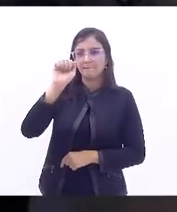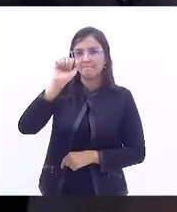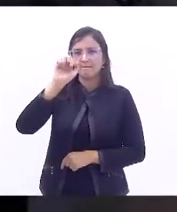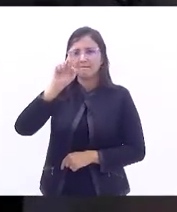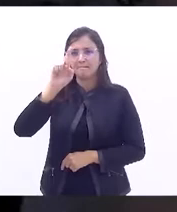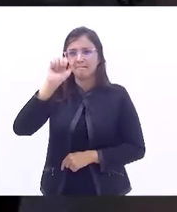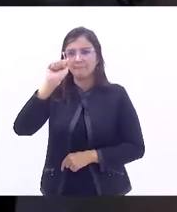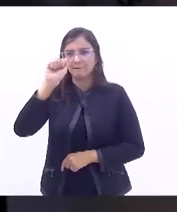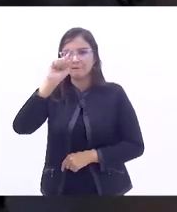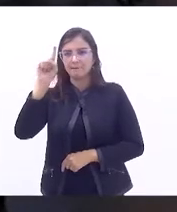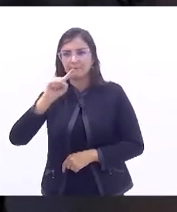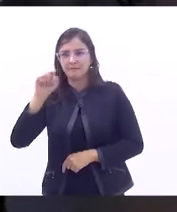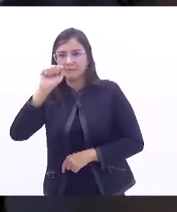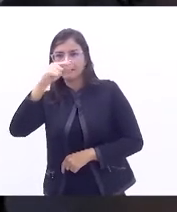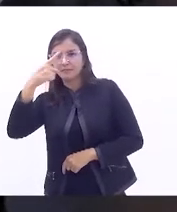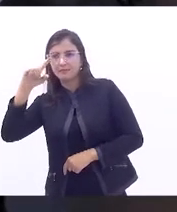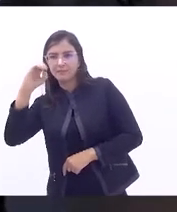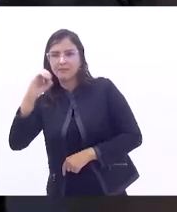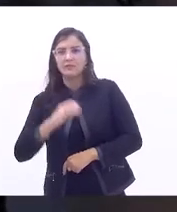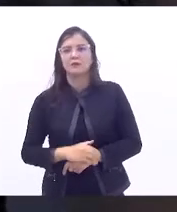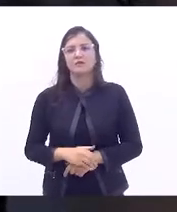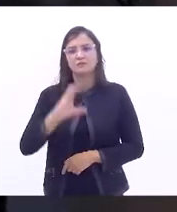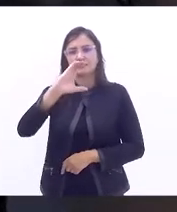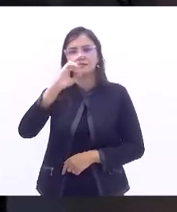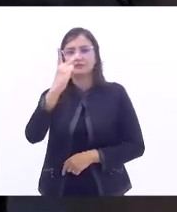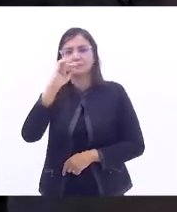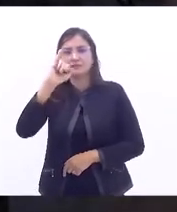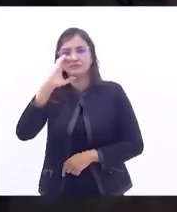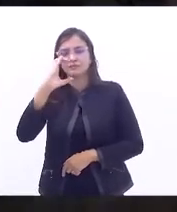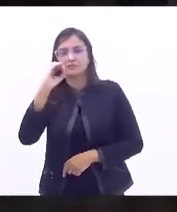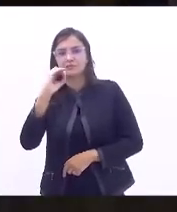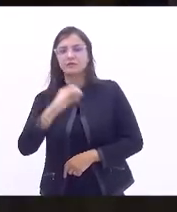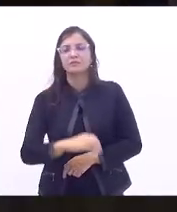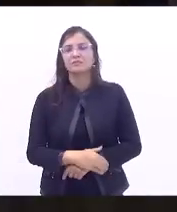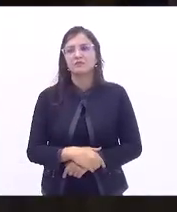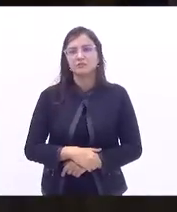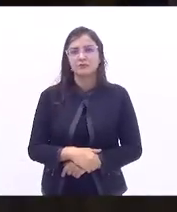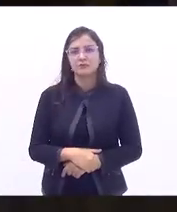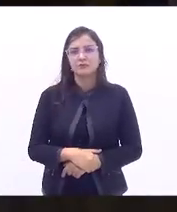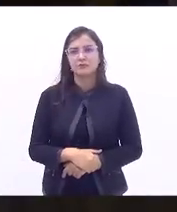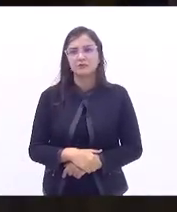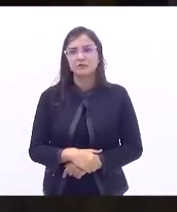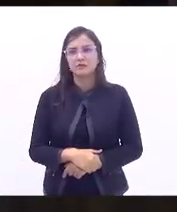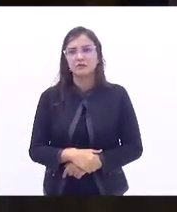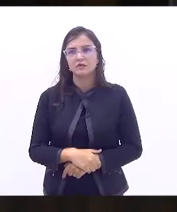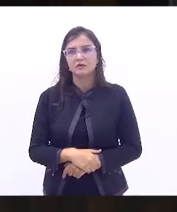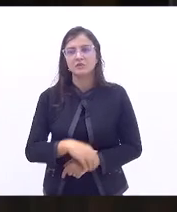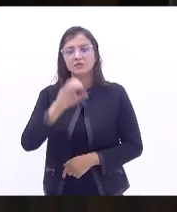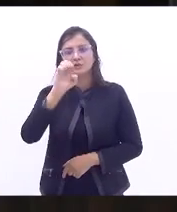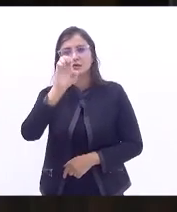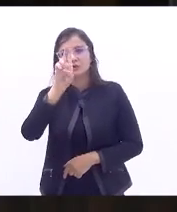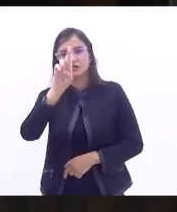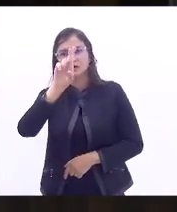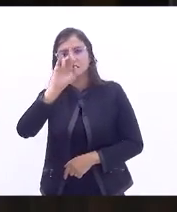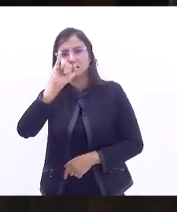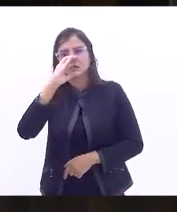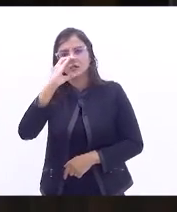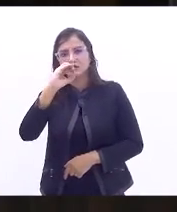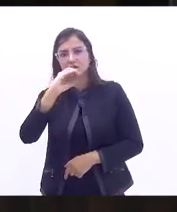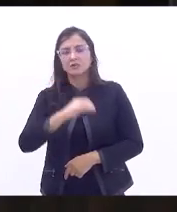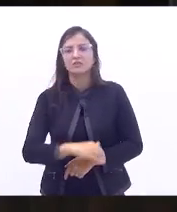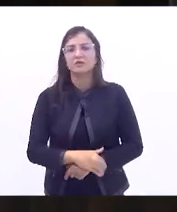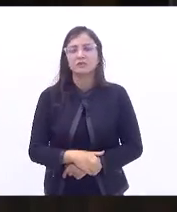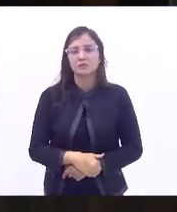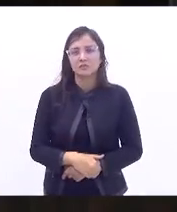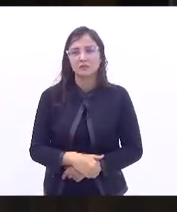Deputado Brazão. Deputado Chico Machado. Deputado Chico Machado. Deputado Eurico Júnior. Deputado